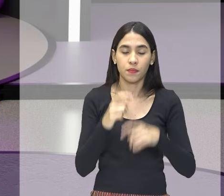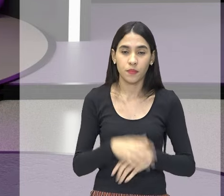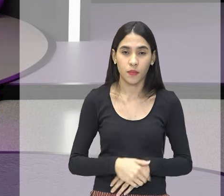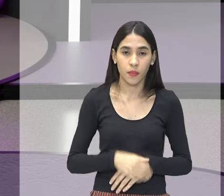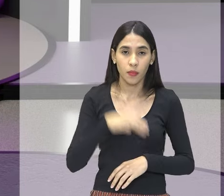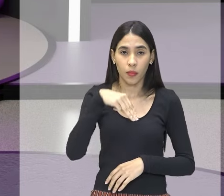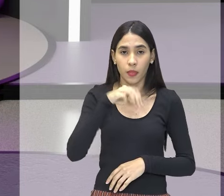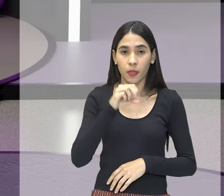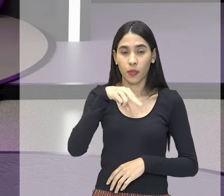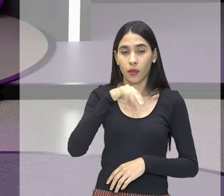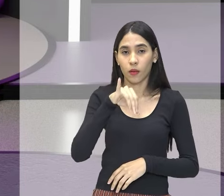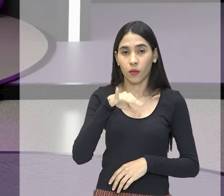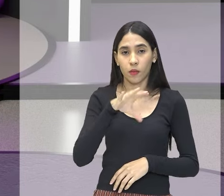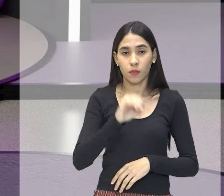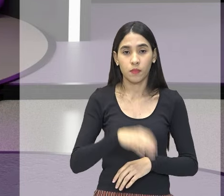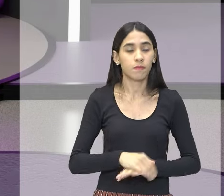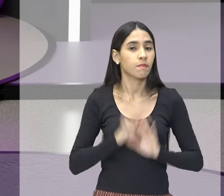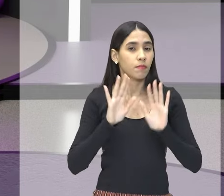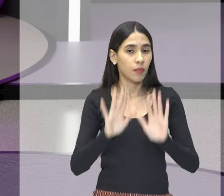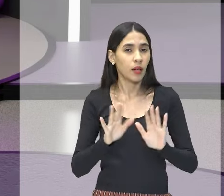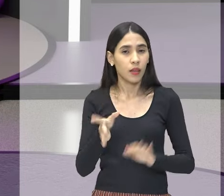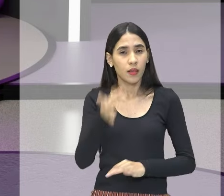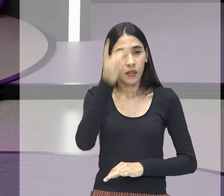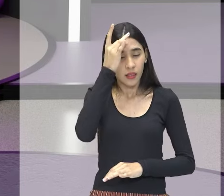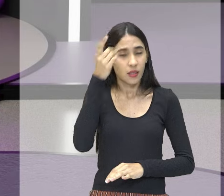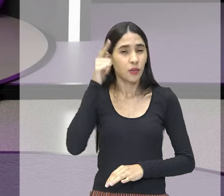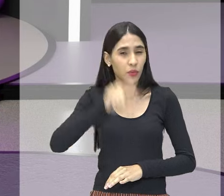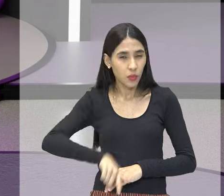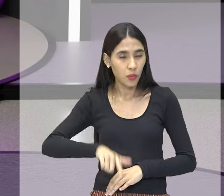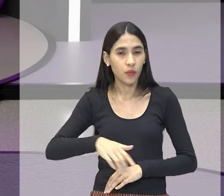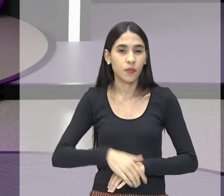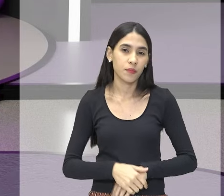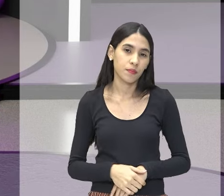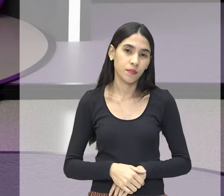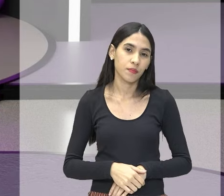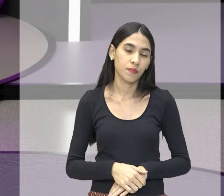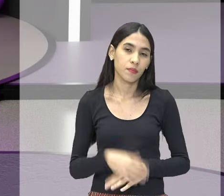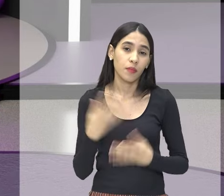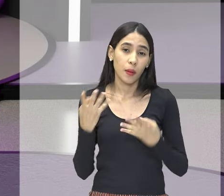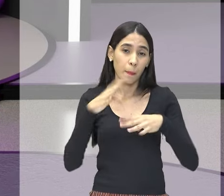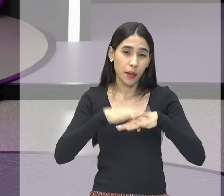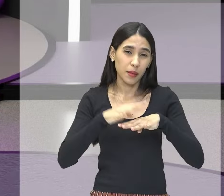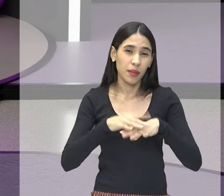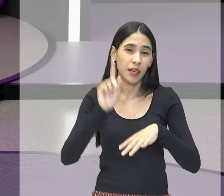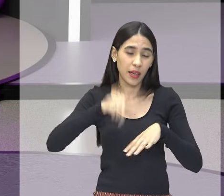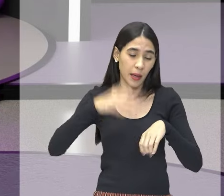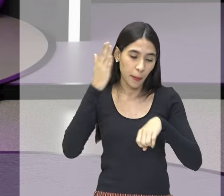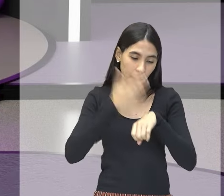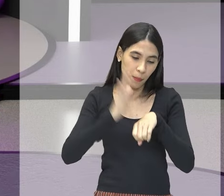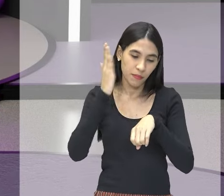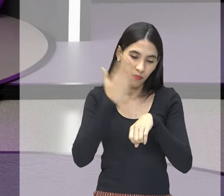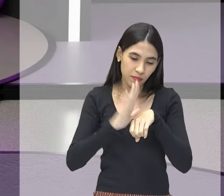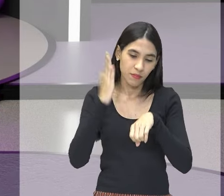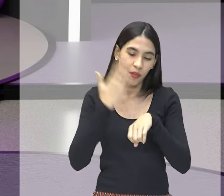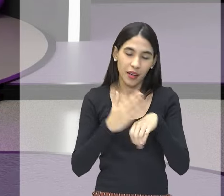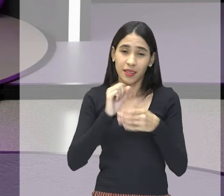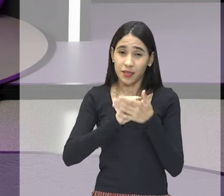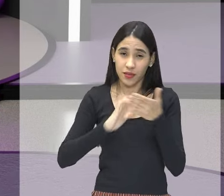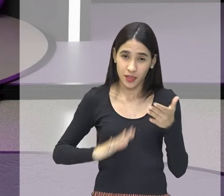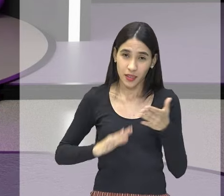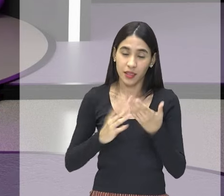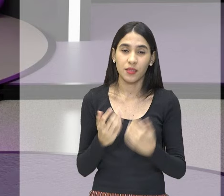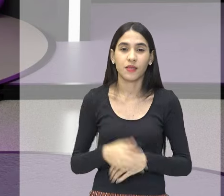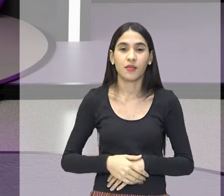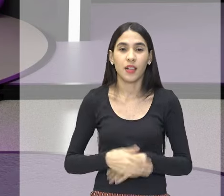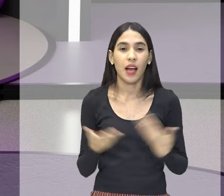de monômios. Mas, para fixar melhor aí para você, e como matemática é prática, é exercício,